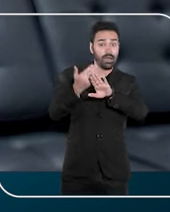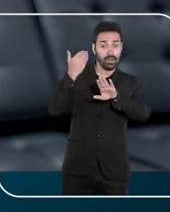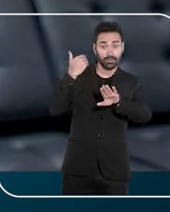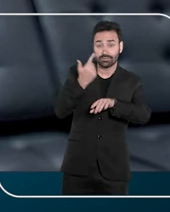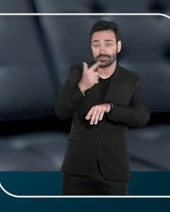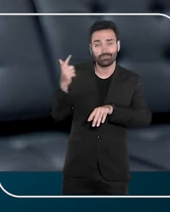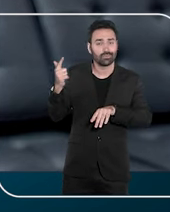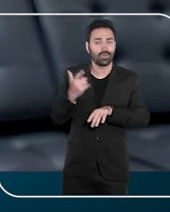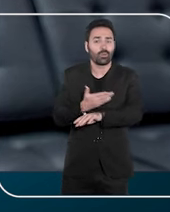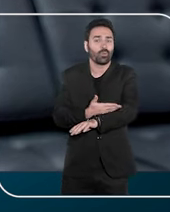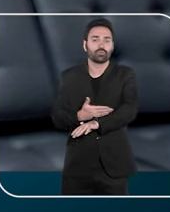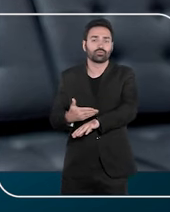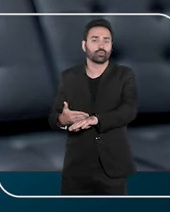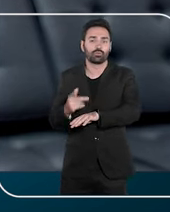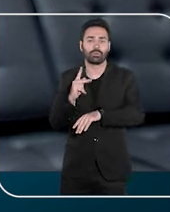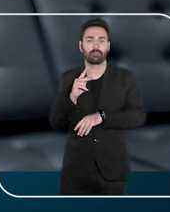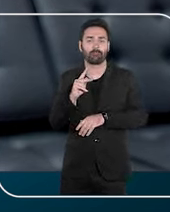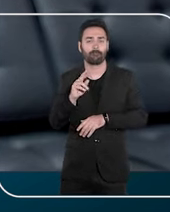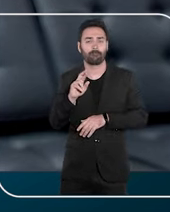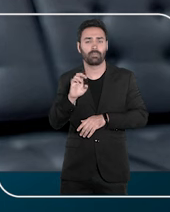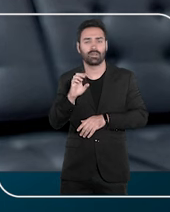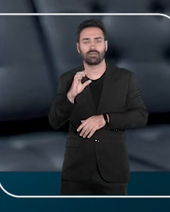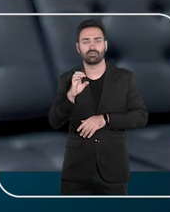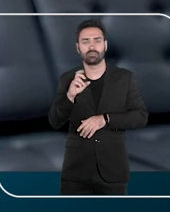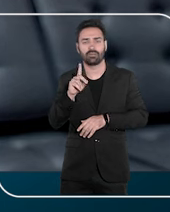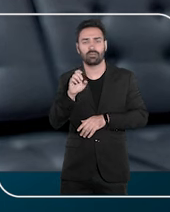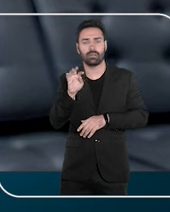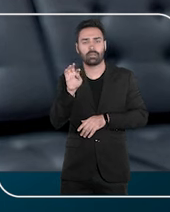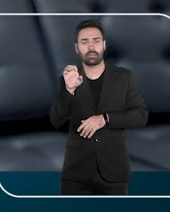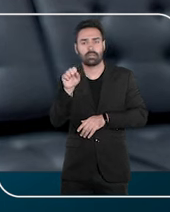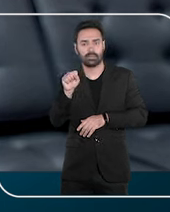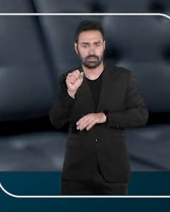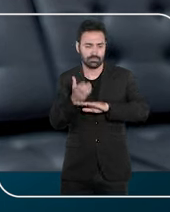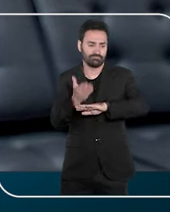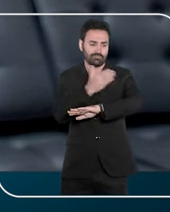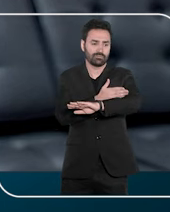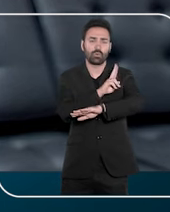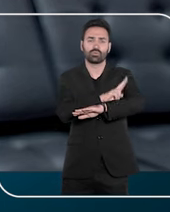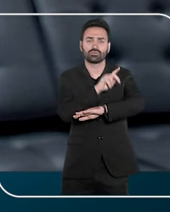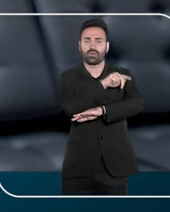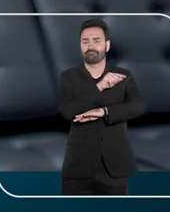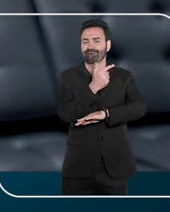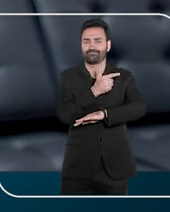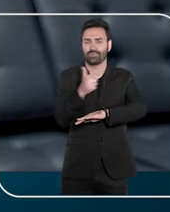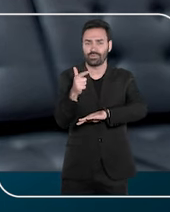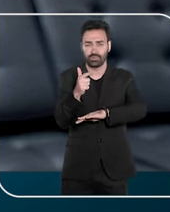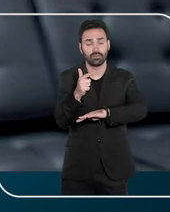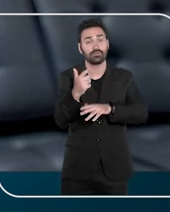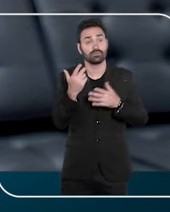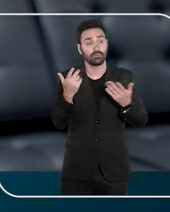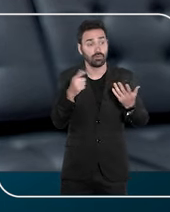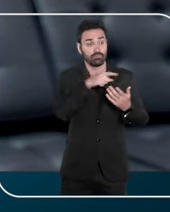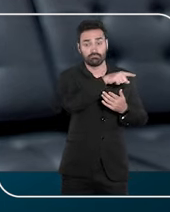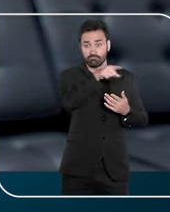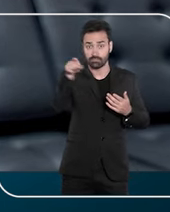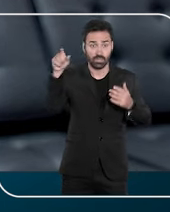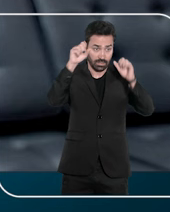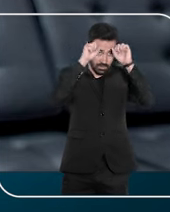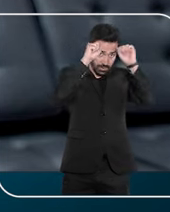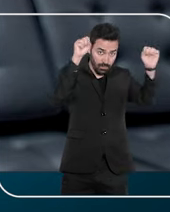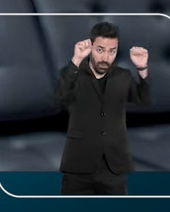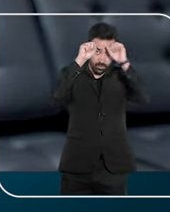cá, e a ideia é que todos os tribunais percebam a necessidade, sintam e desenvolvam